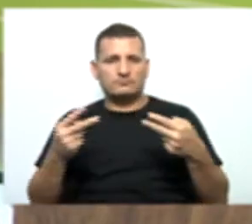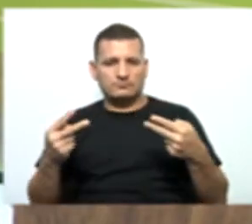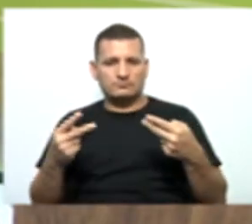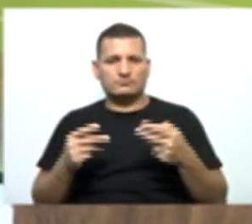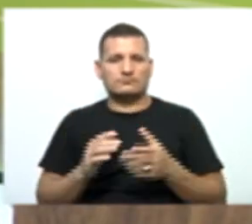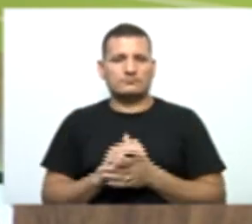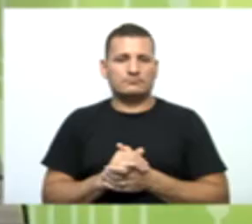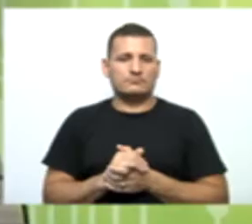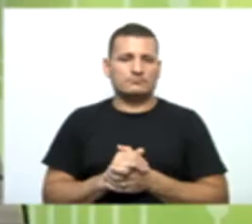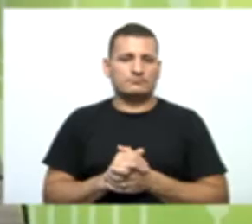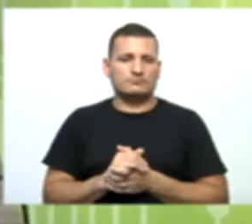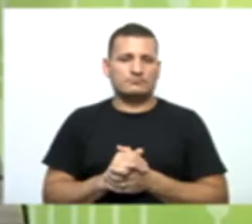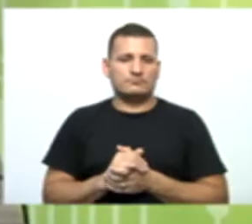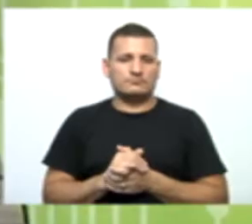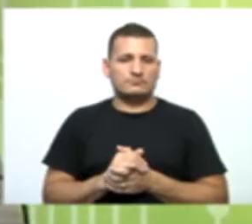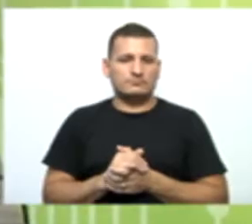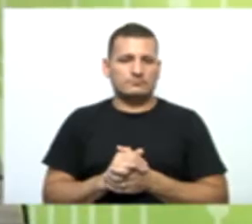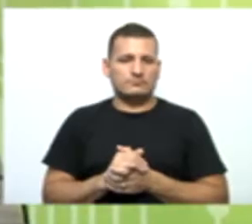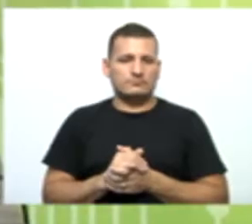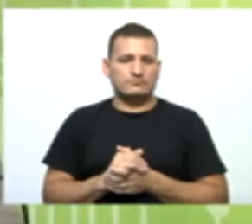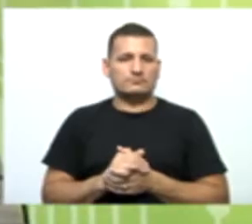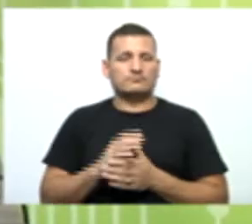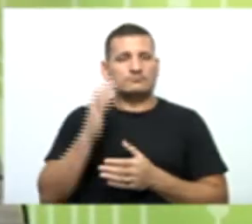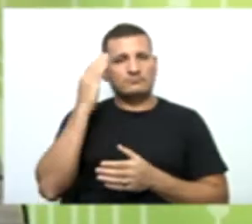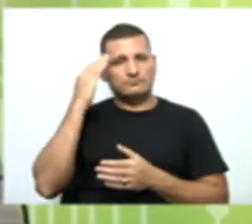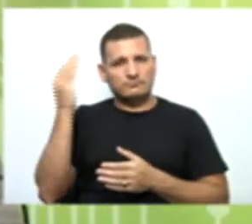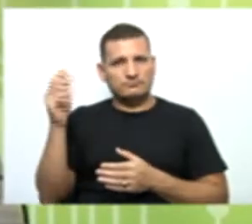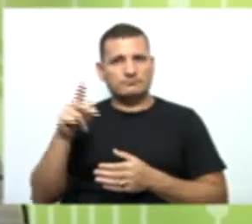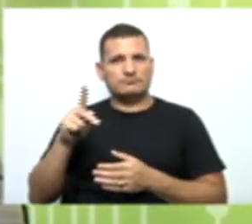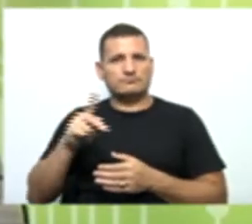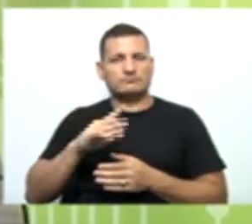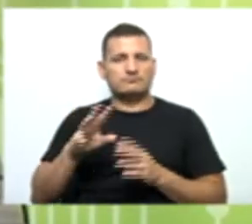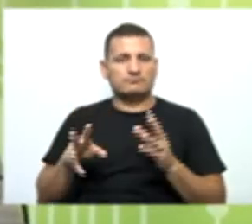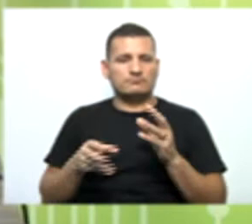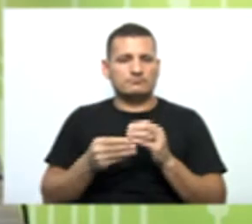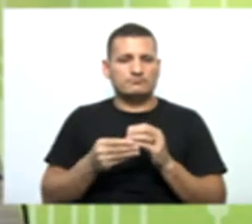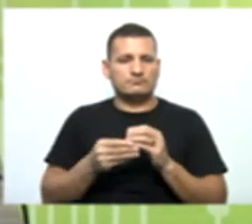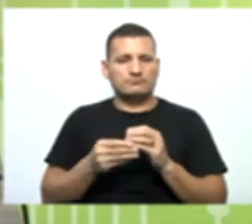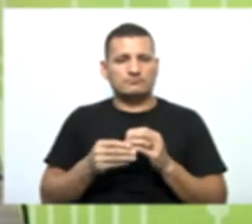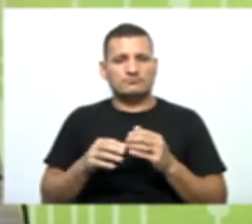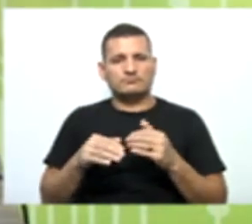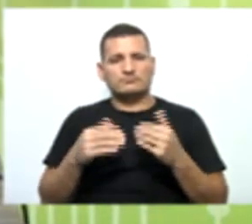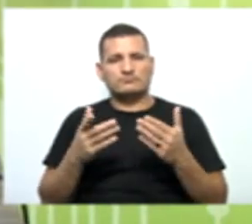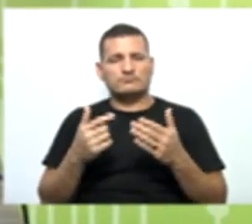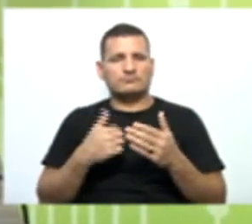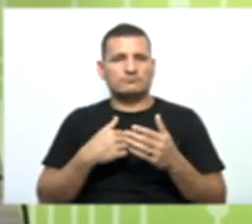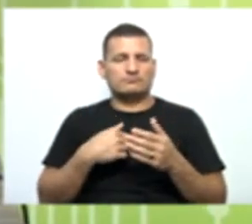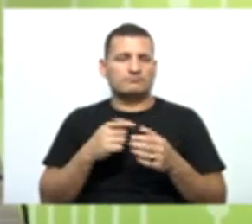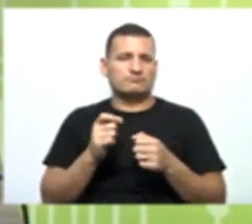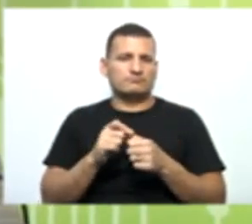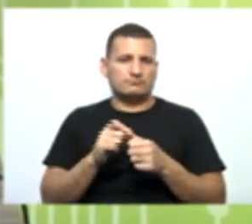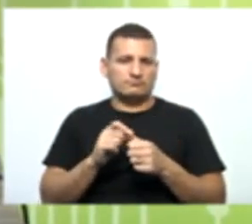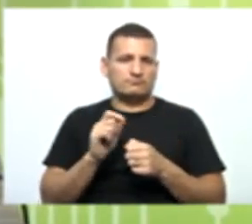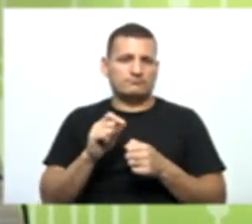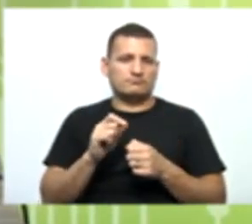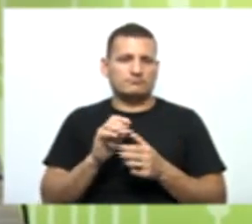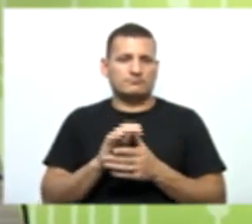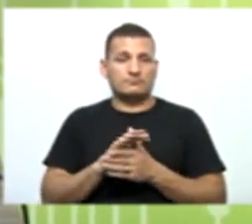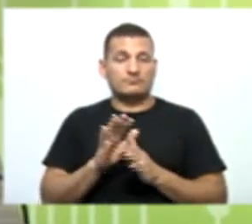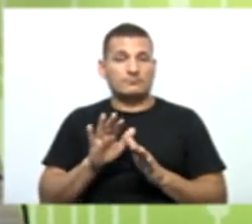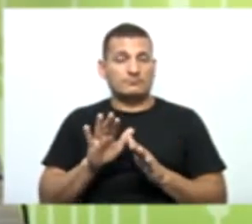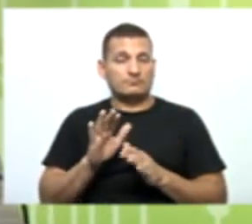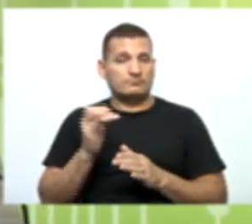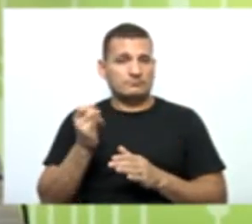Alan. Professor. Obrigado, professor, pelo complemento. Então, pessoal, eu vou fazer uma pequena ressalva. É muito